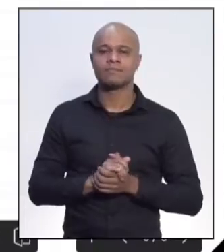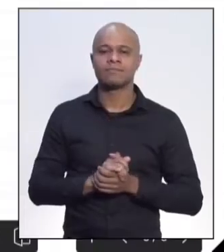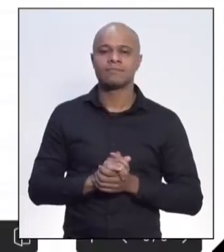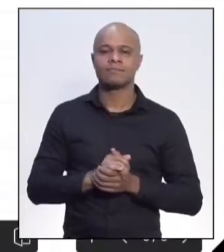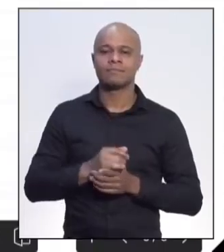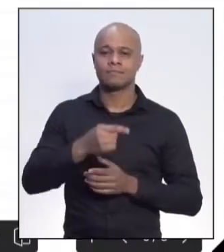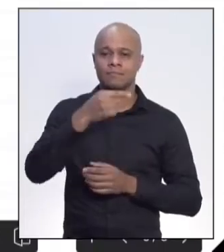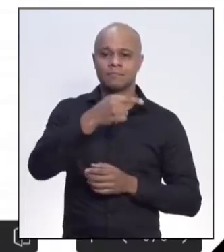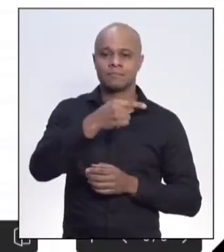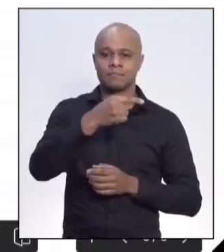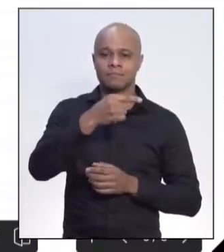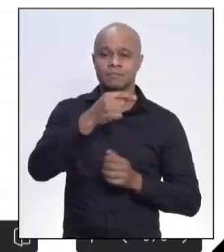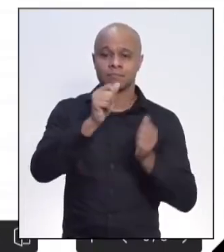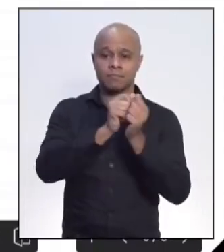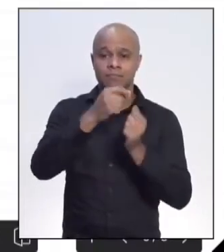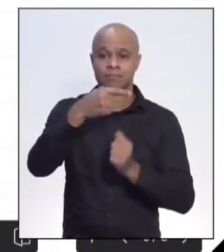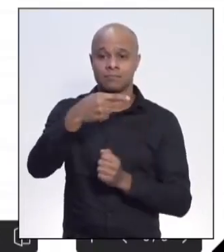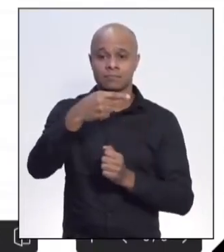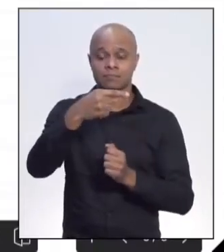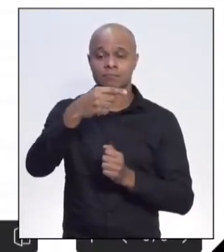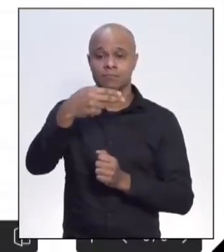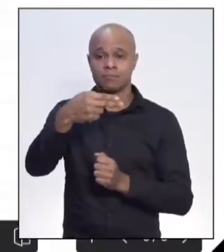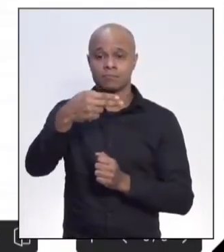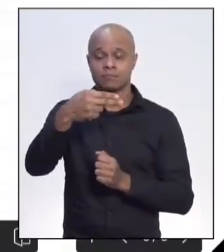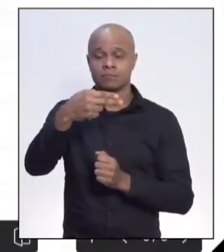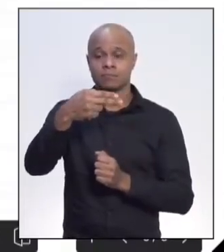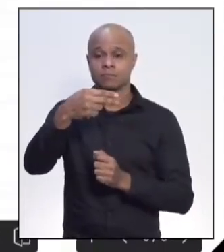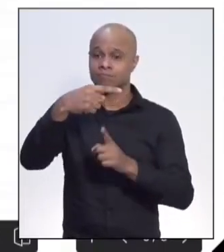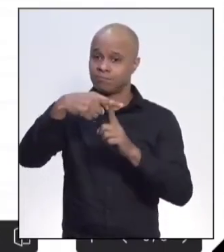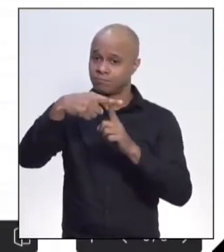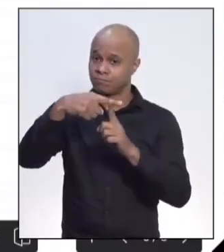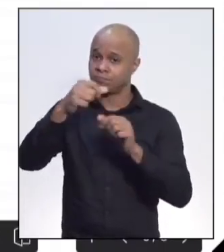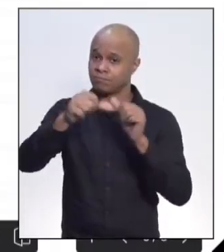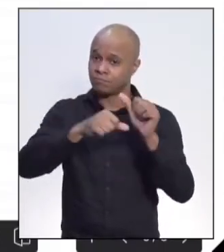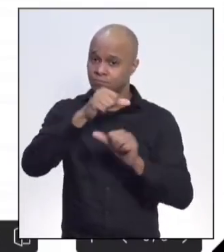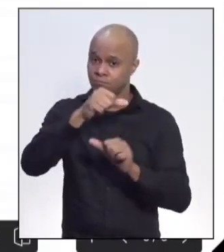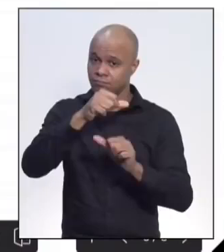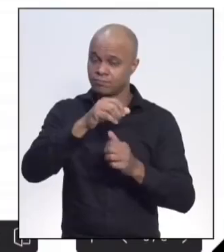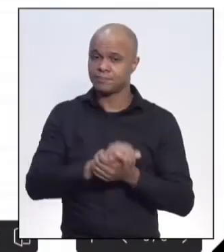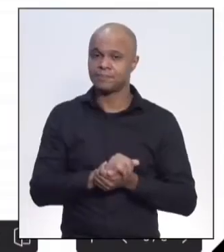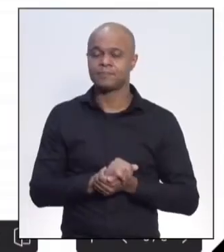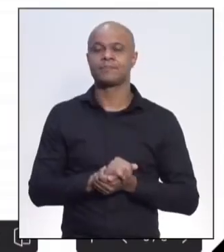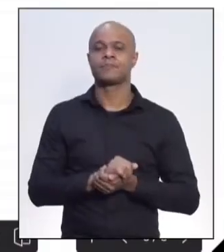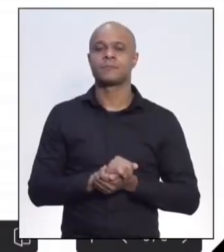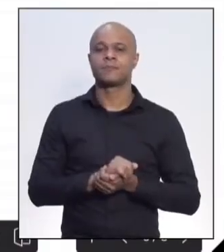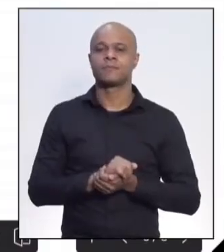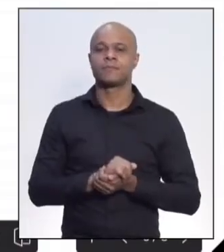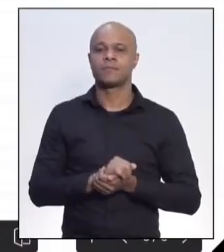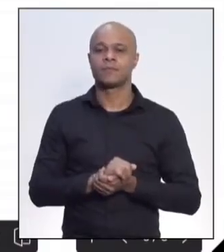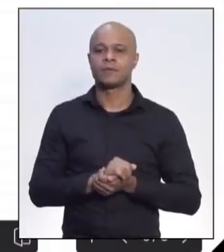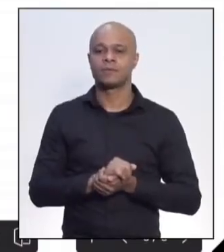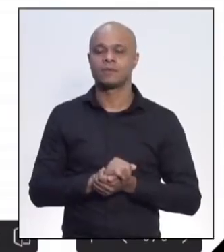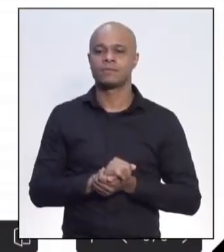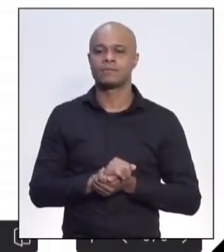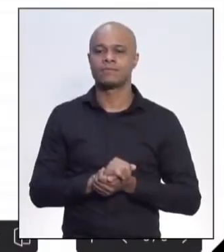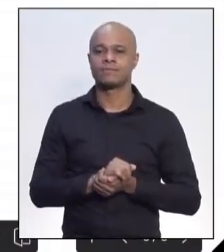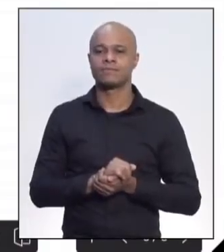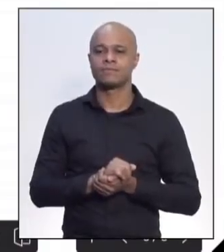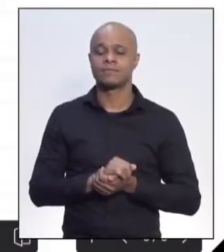menos, mais. Então, eu tenho 1 positivo, menos 2, que vai